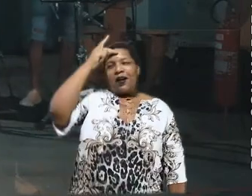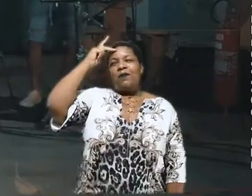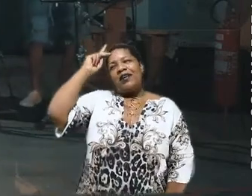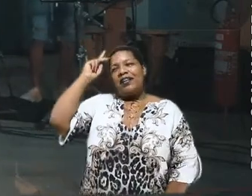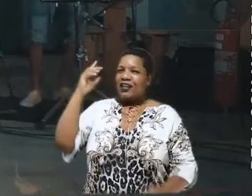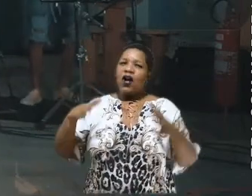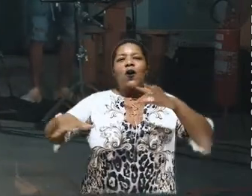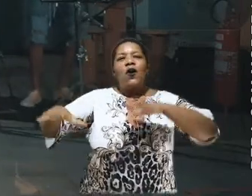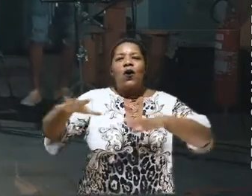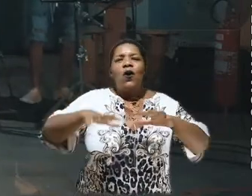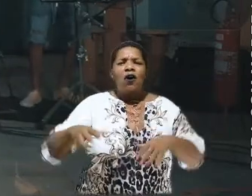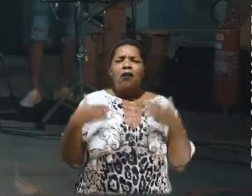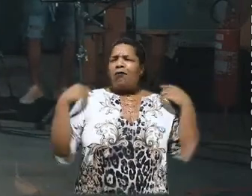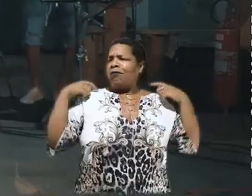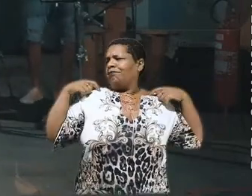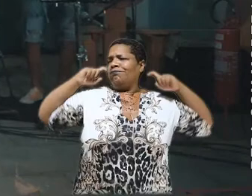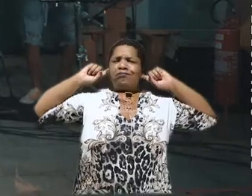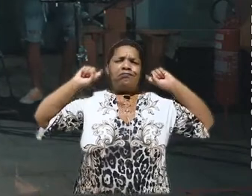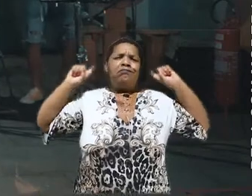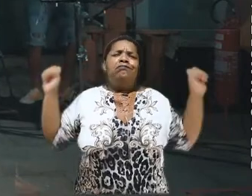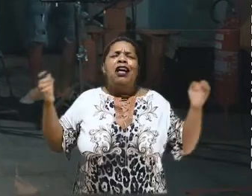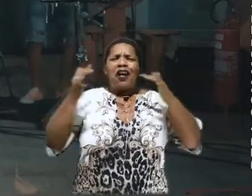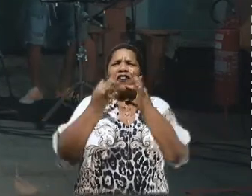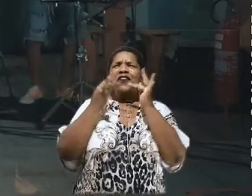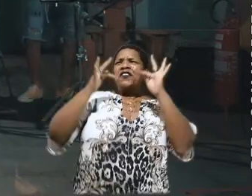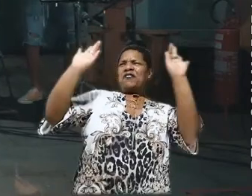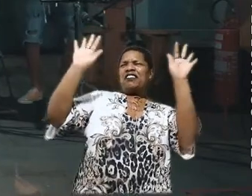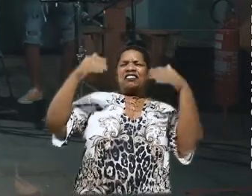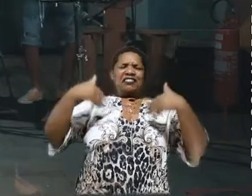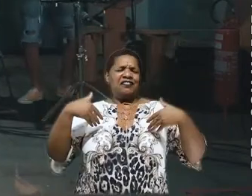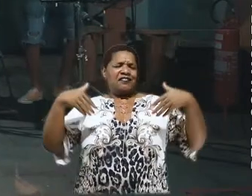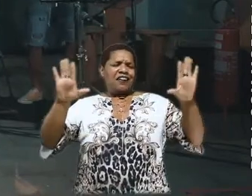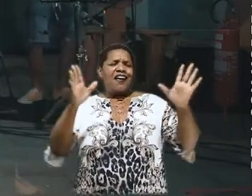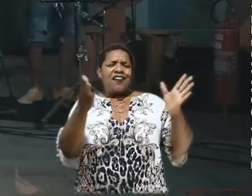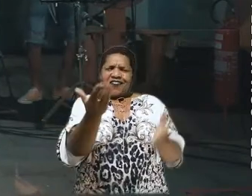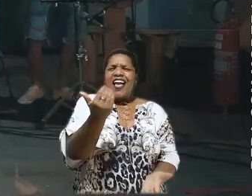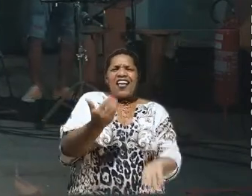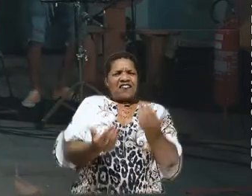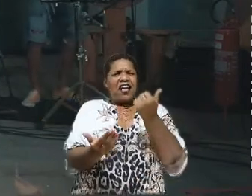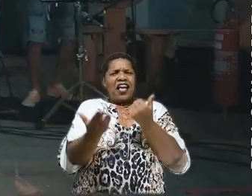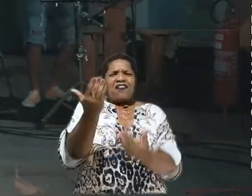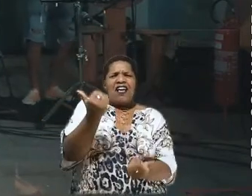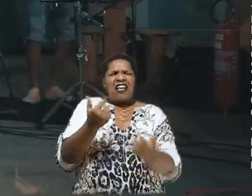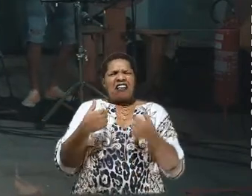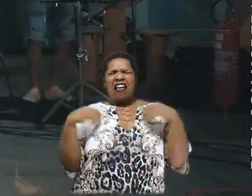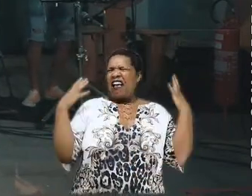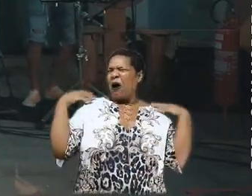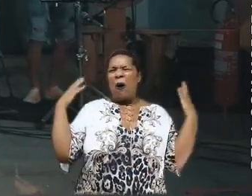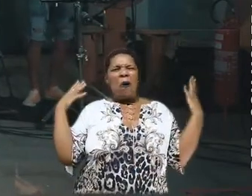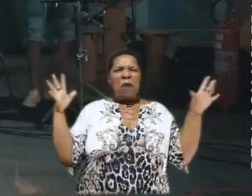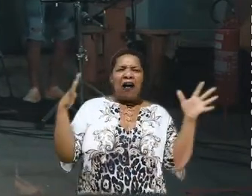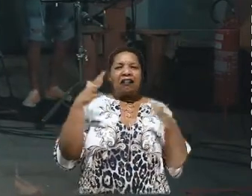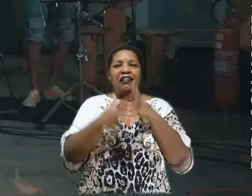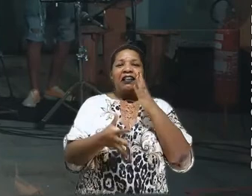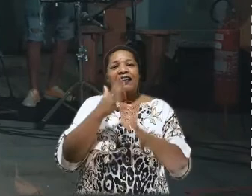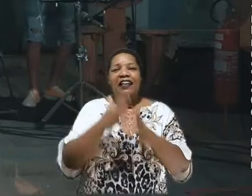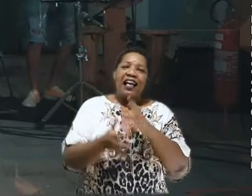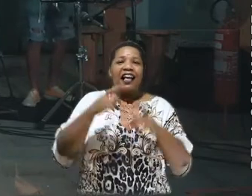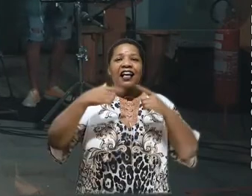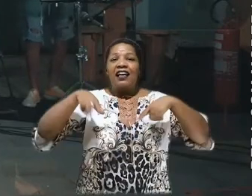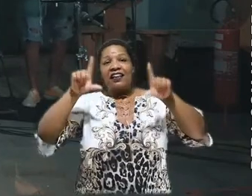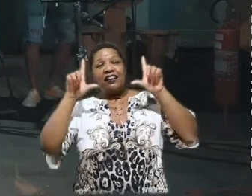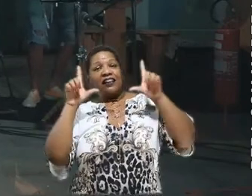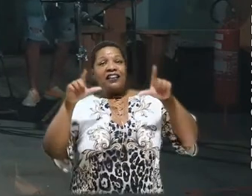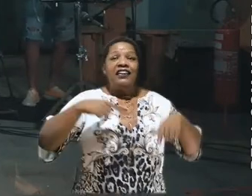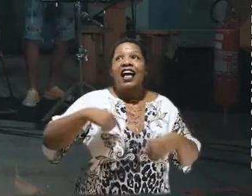o cinema e e vem não ser incomodados pra cuja